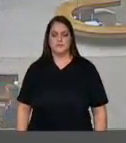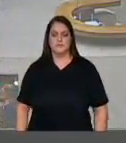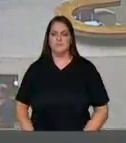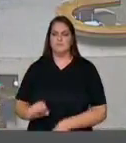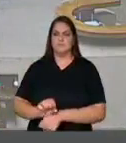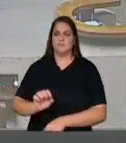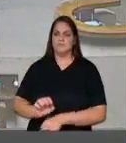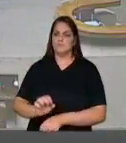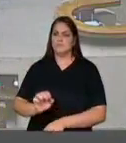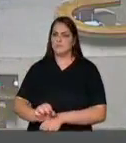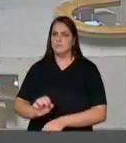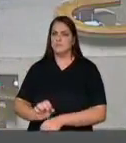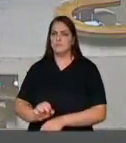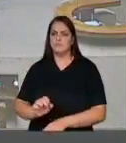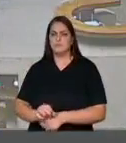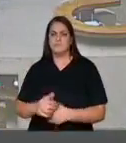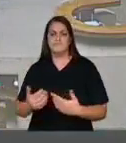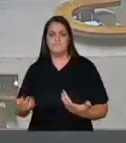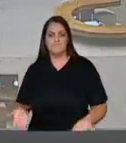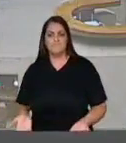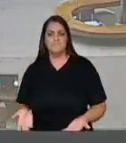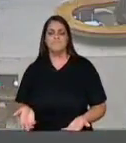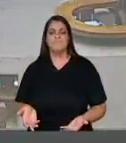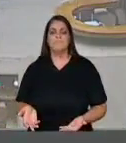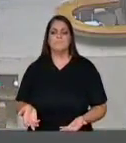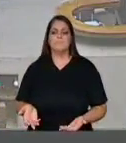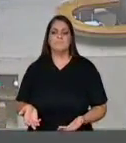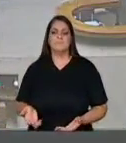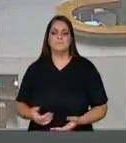Enquanto o deputado Orlando Silva se dirige